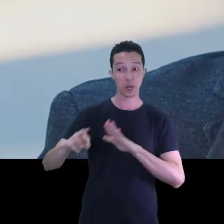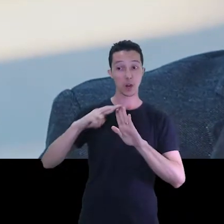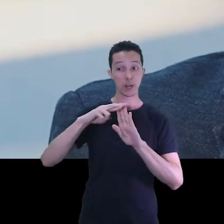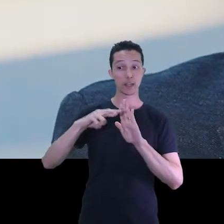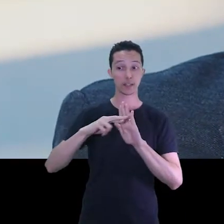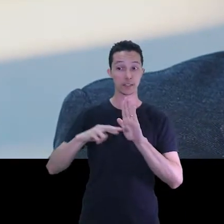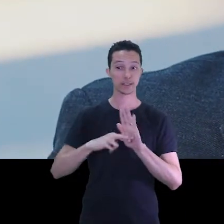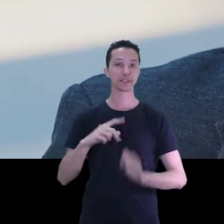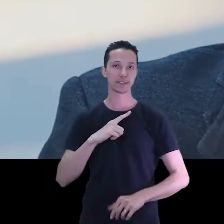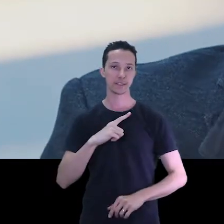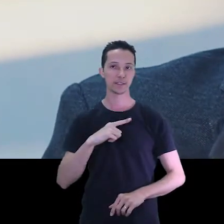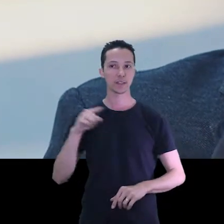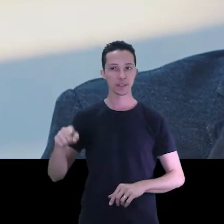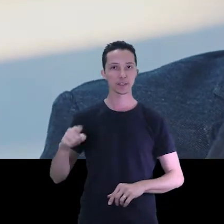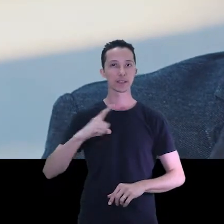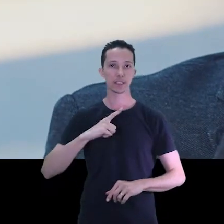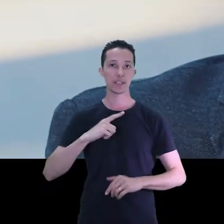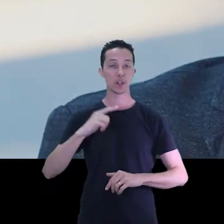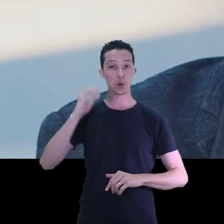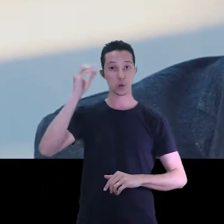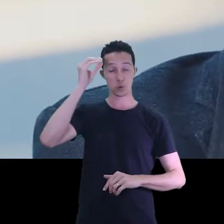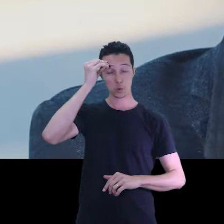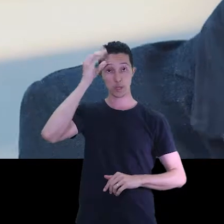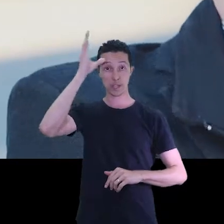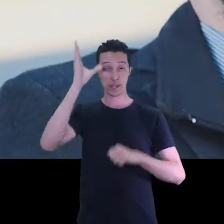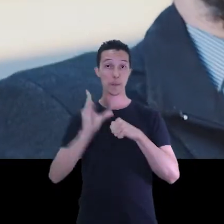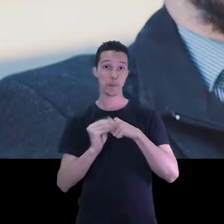aprendido, porque ele representa também um conhecimento estruturado.